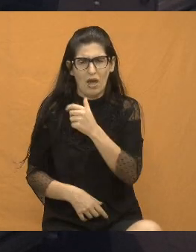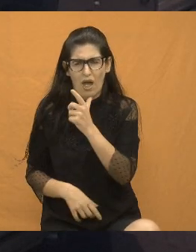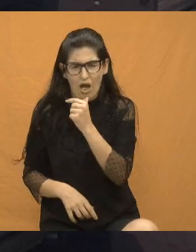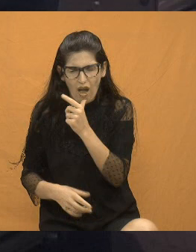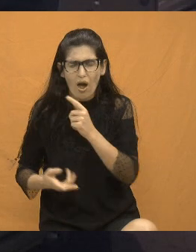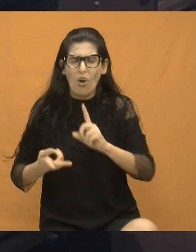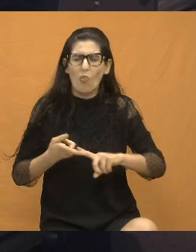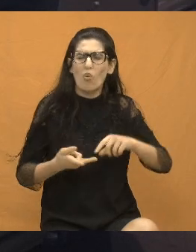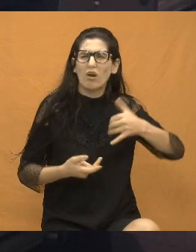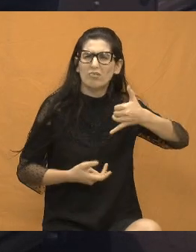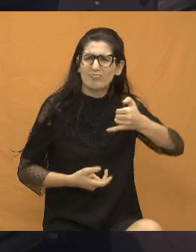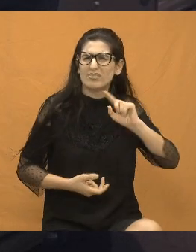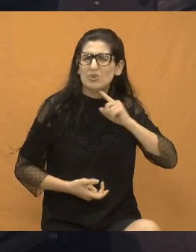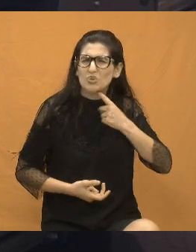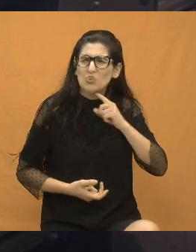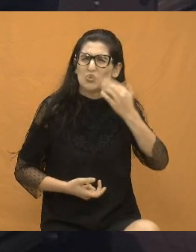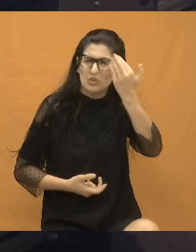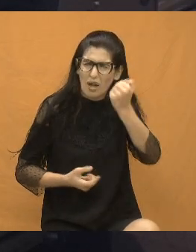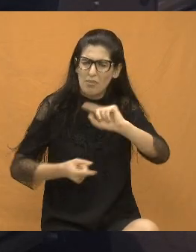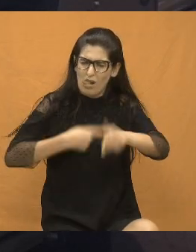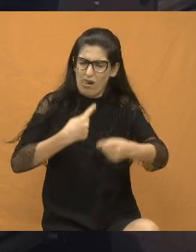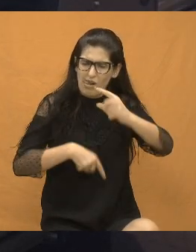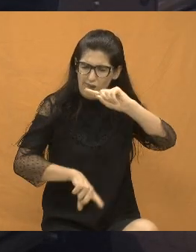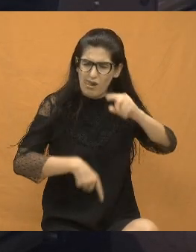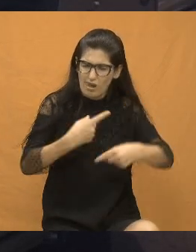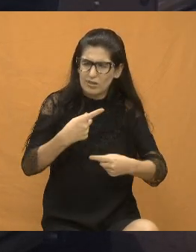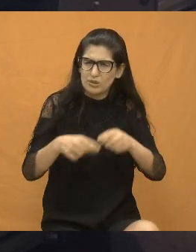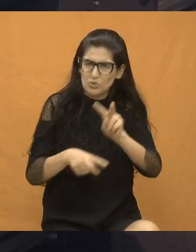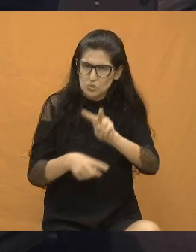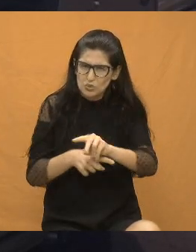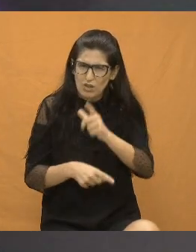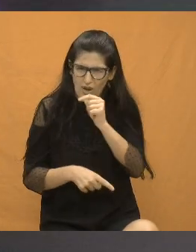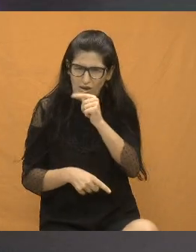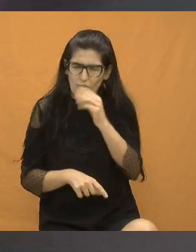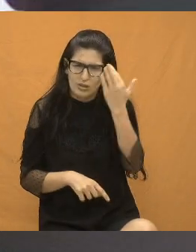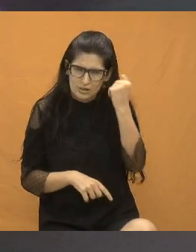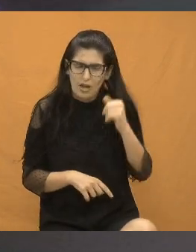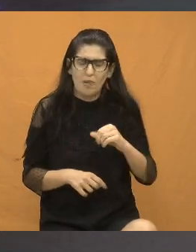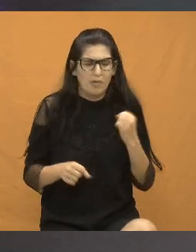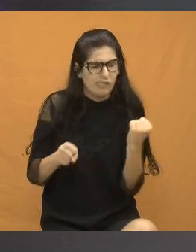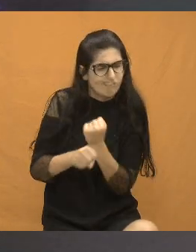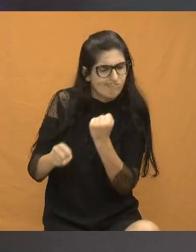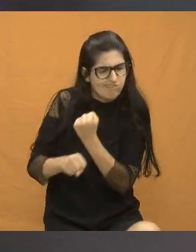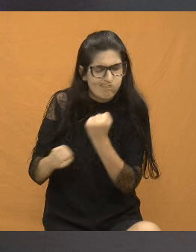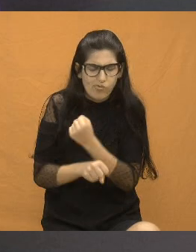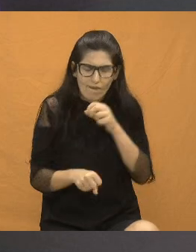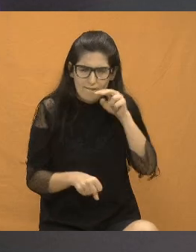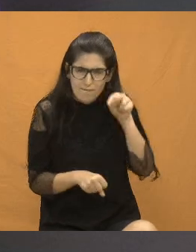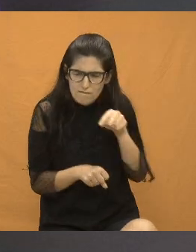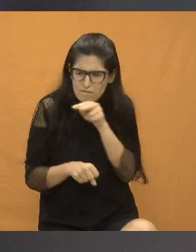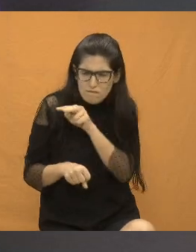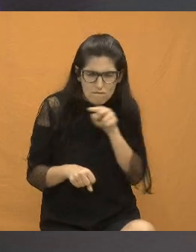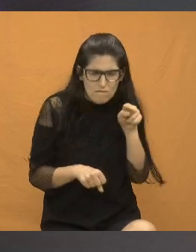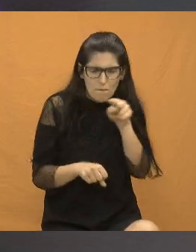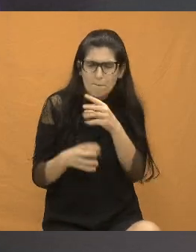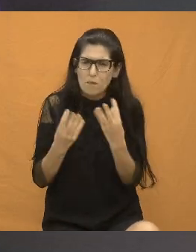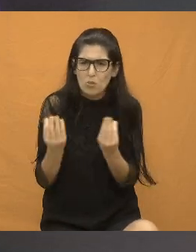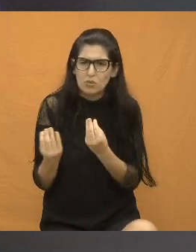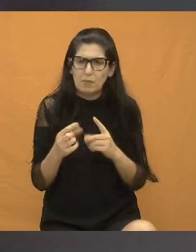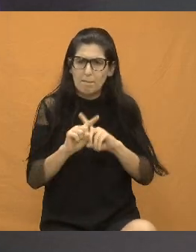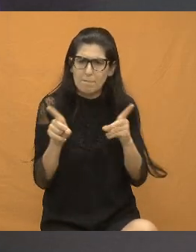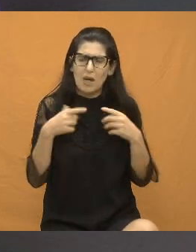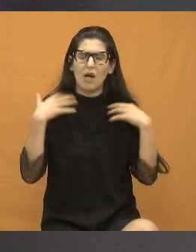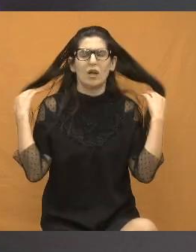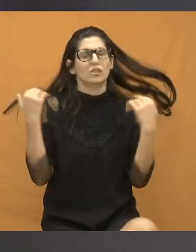Porque a gente vê de uma forma incisiva as ações do saneamento, né, atualmente. E você tem